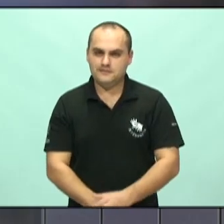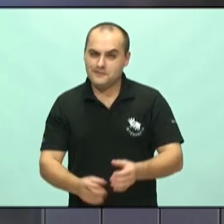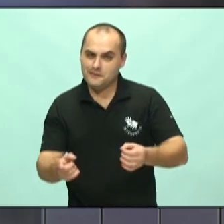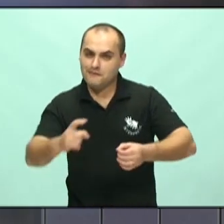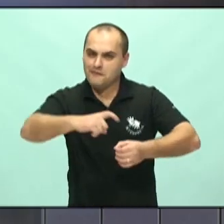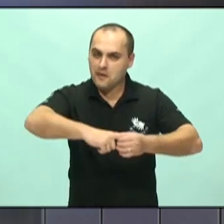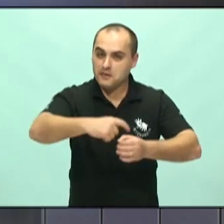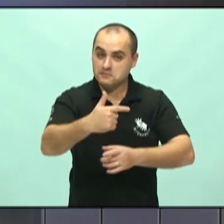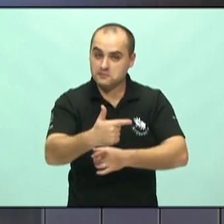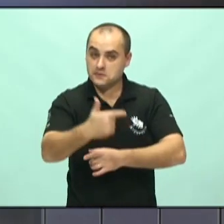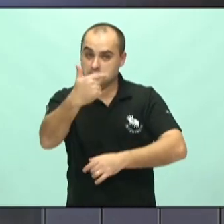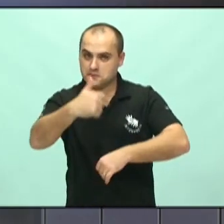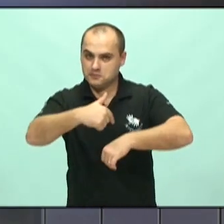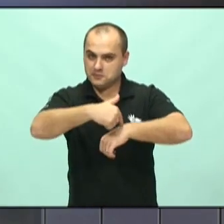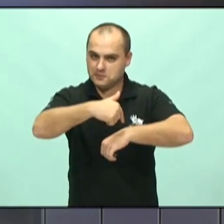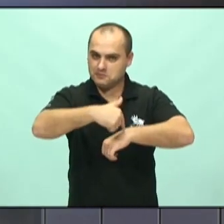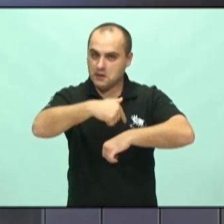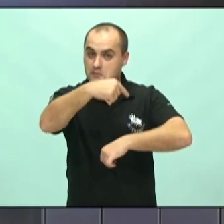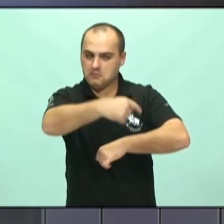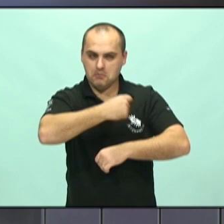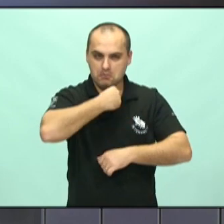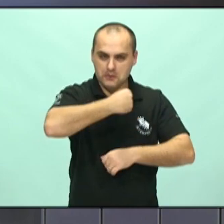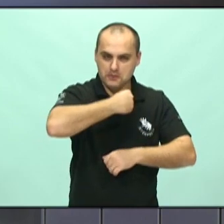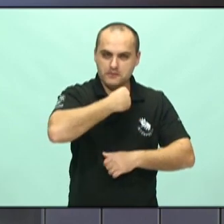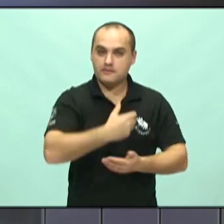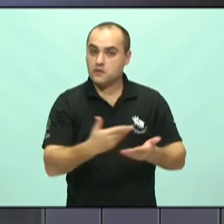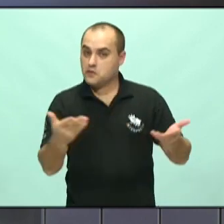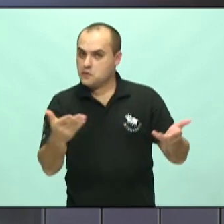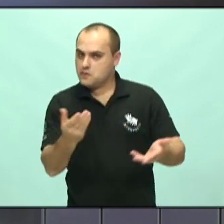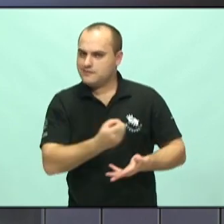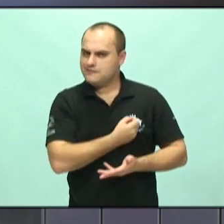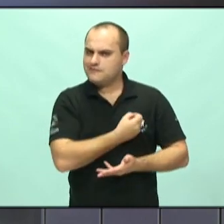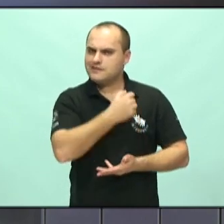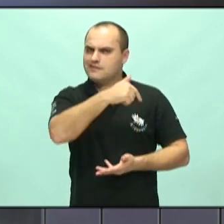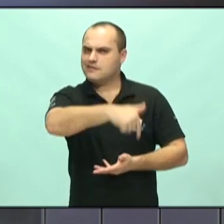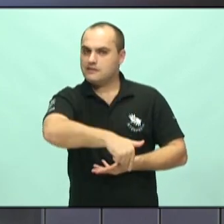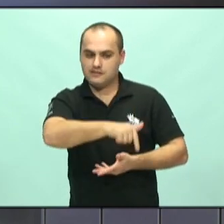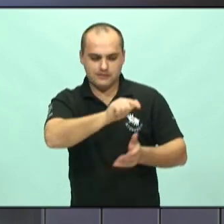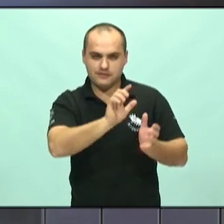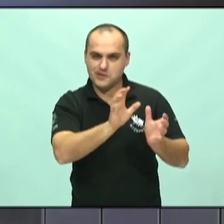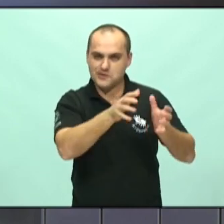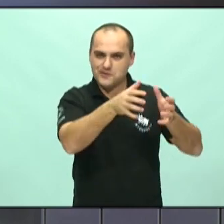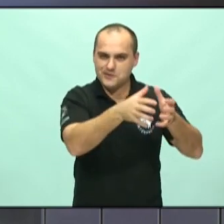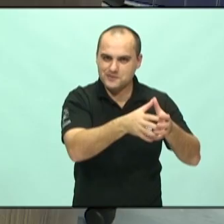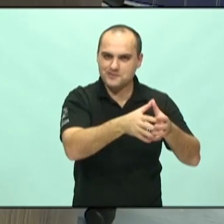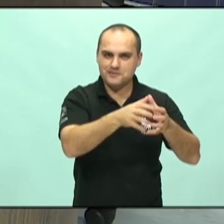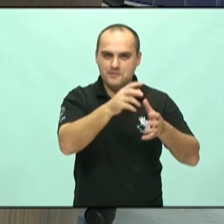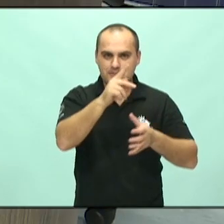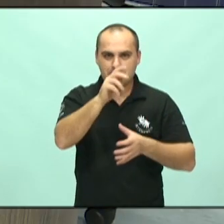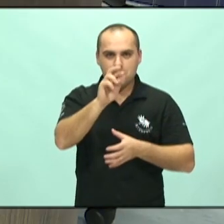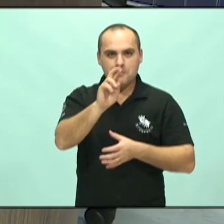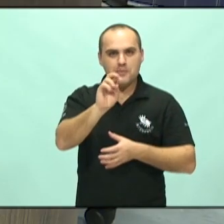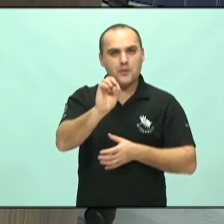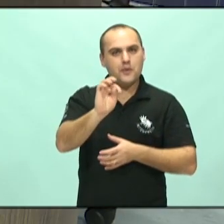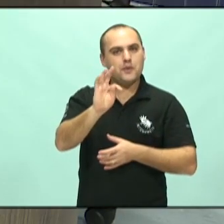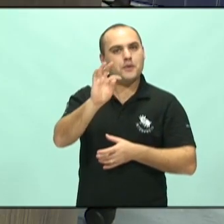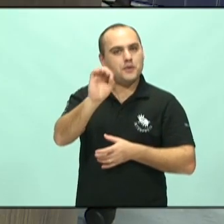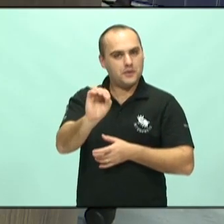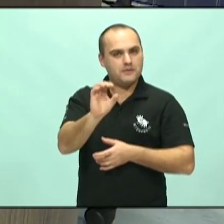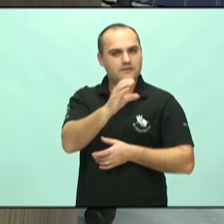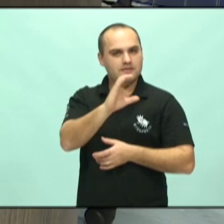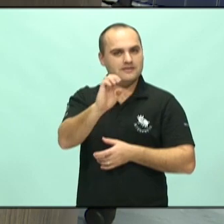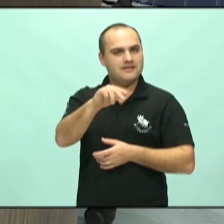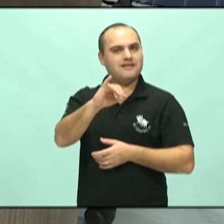Voltamos com o segundo bloco do Câmara Aberta. Hoje participam conosco as integrantes do Grupo Porto Cênico, grupo de teatro